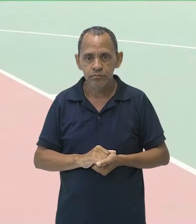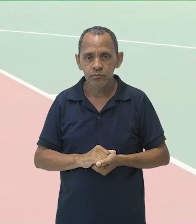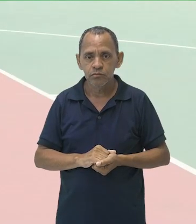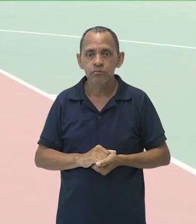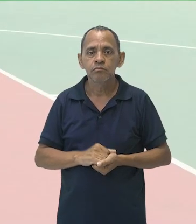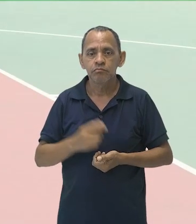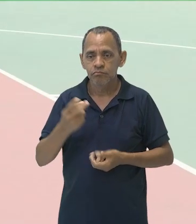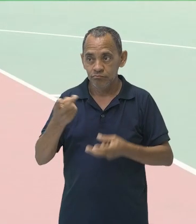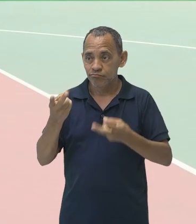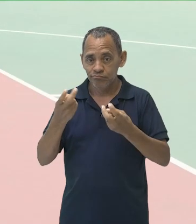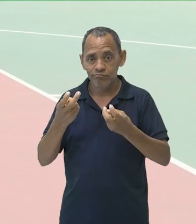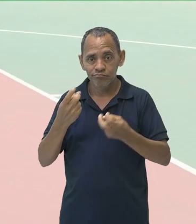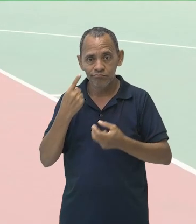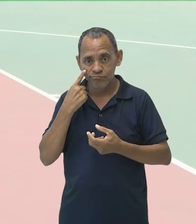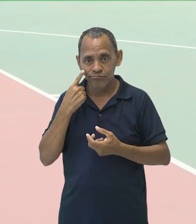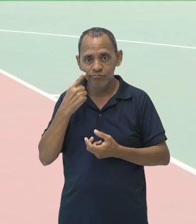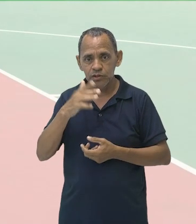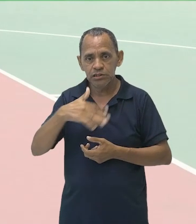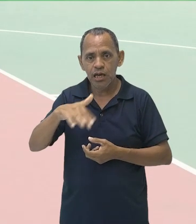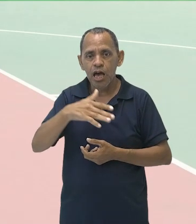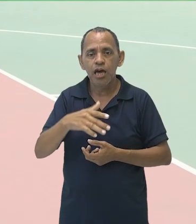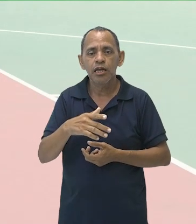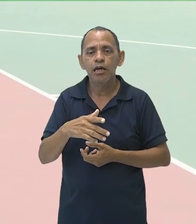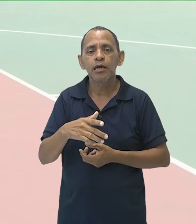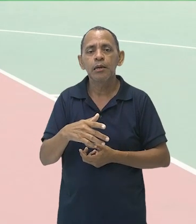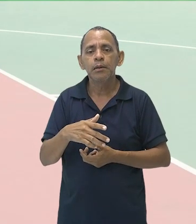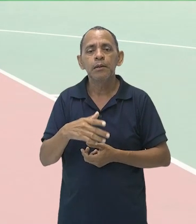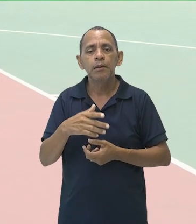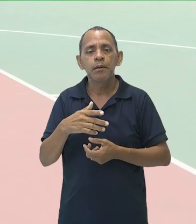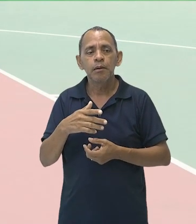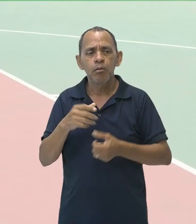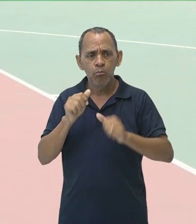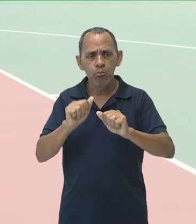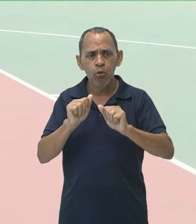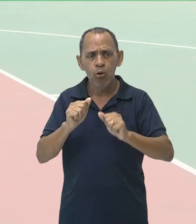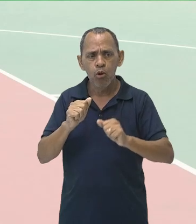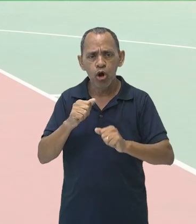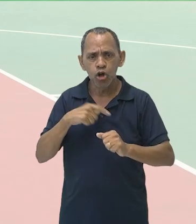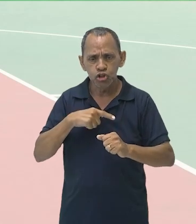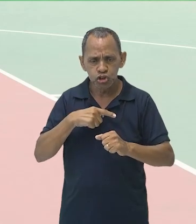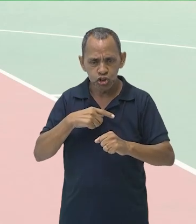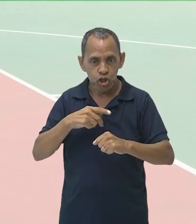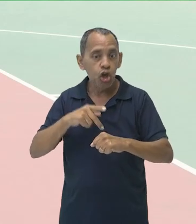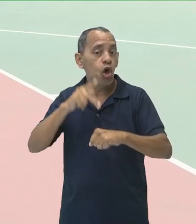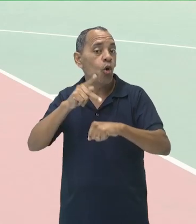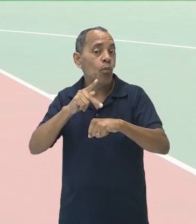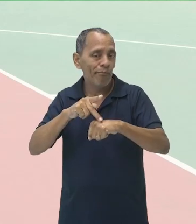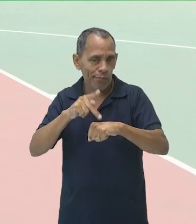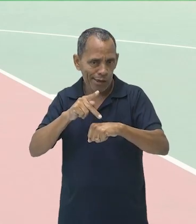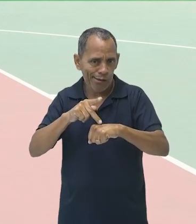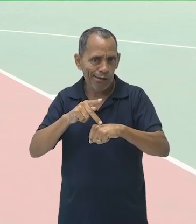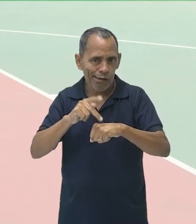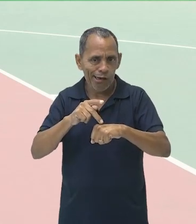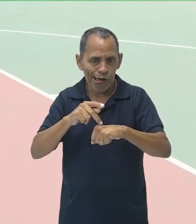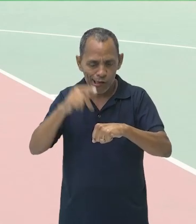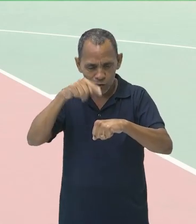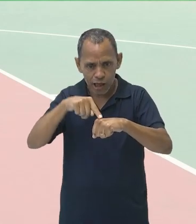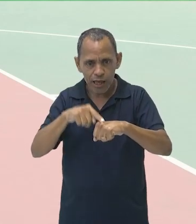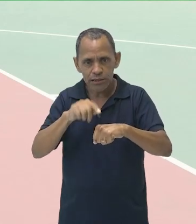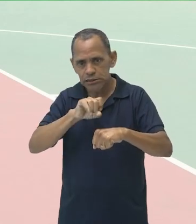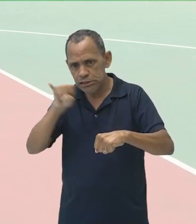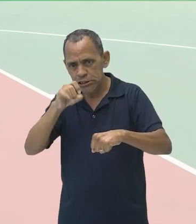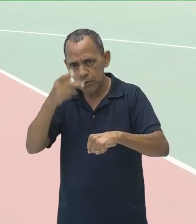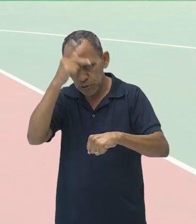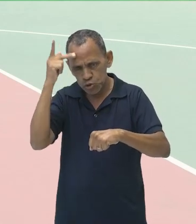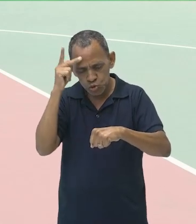nossa quadra e tem uma pedra daquela bem fininha com uma pontinha. Pisou, já foi, né? A gente já sente uma